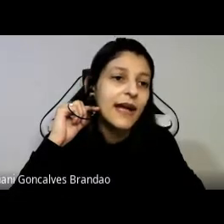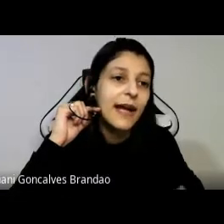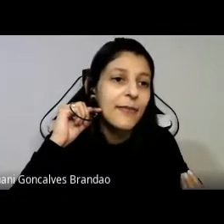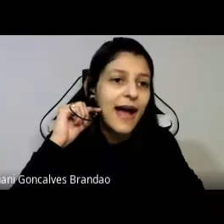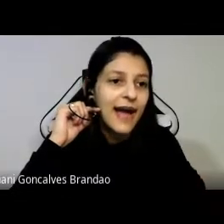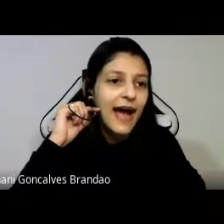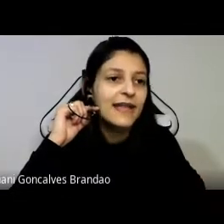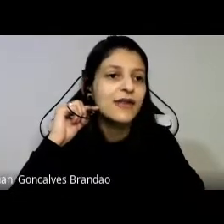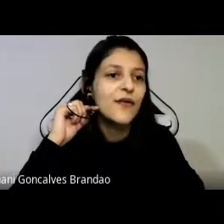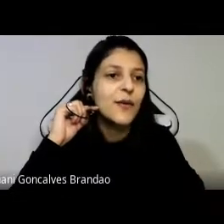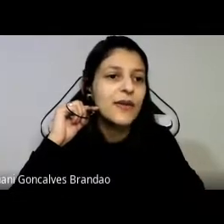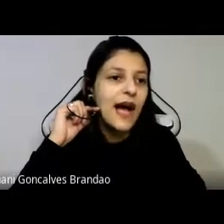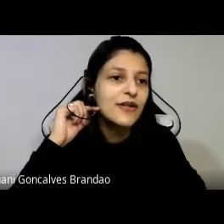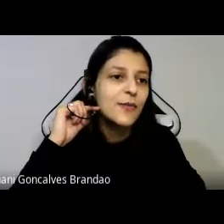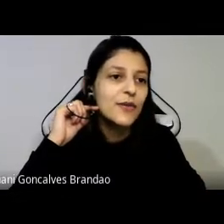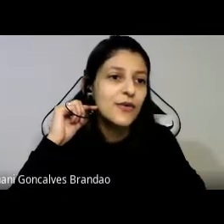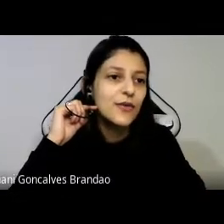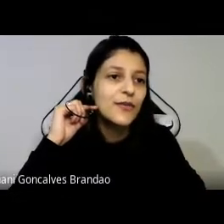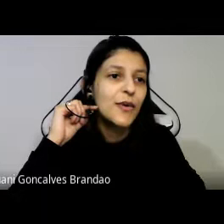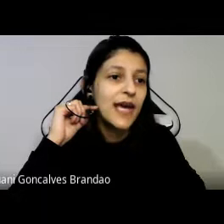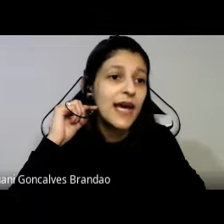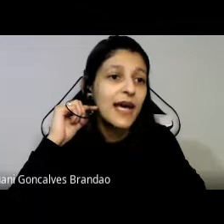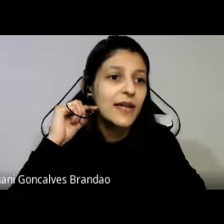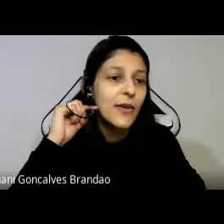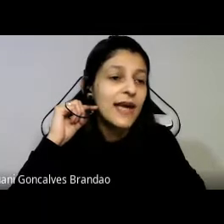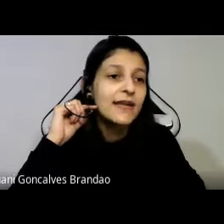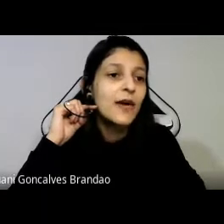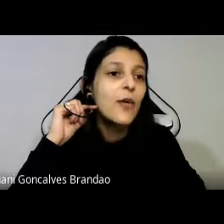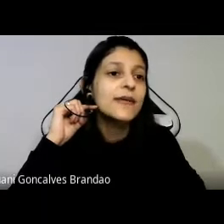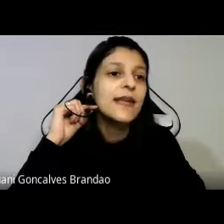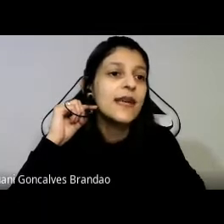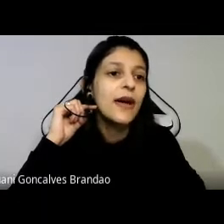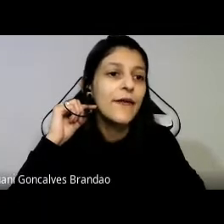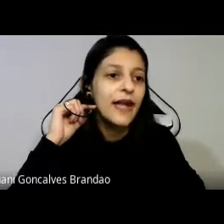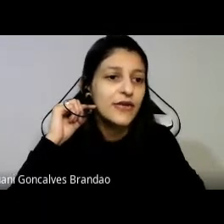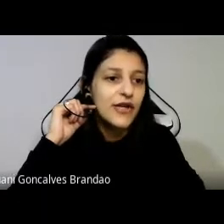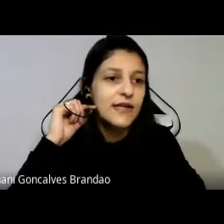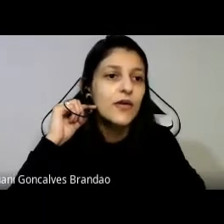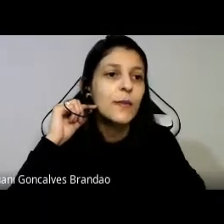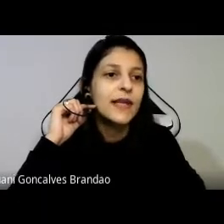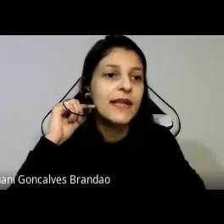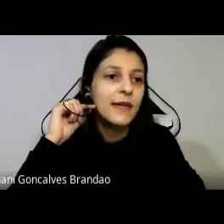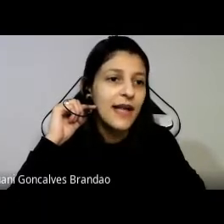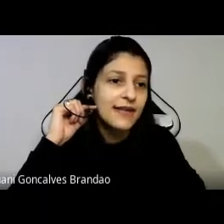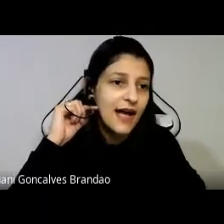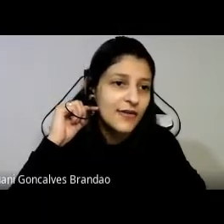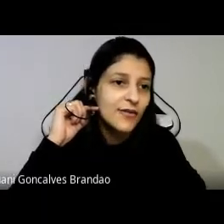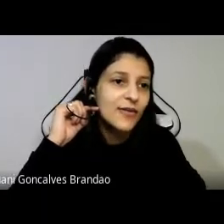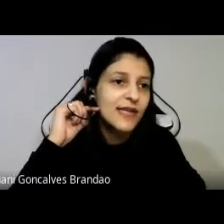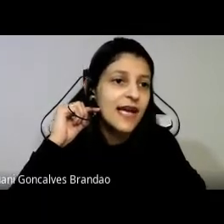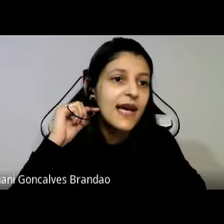estava marcada a dificuldade para os surdos, porque não é que eles não conseguiam refletir sobre